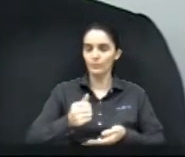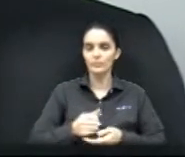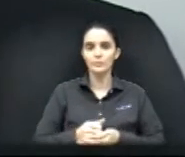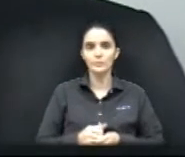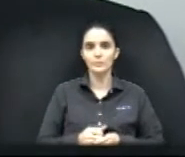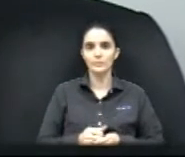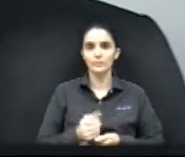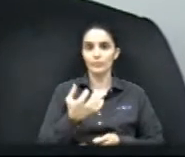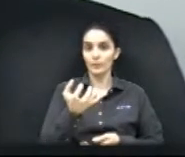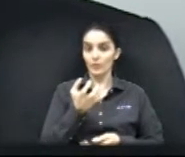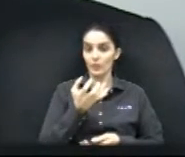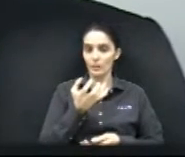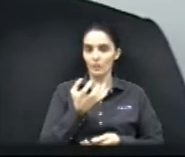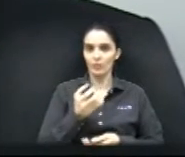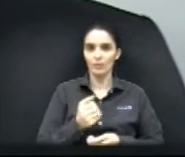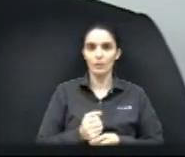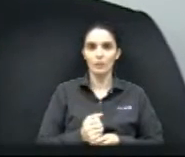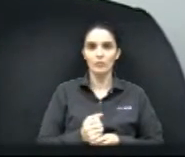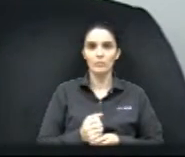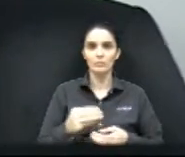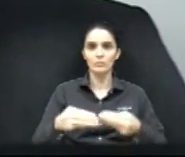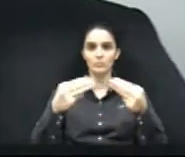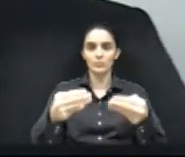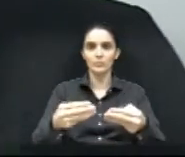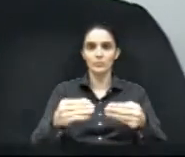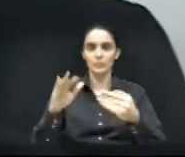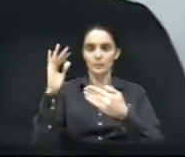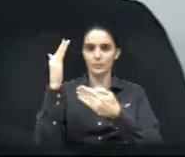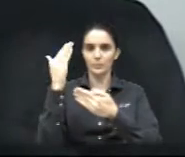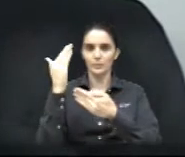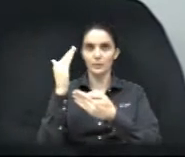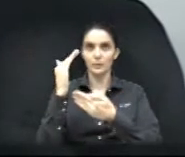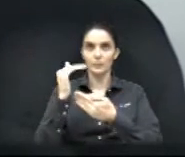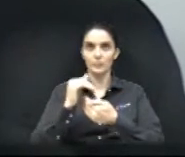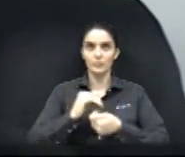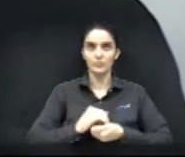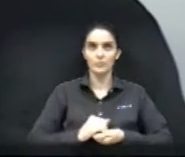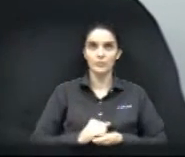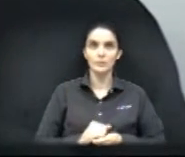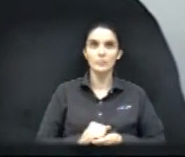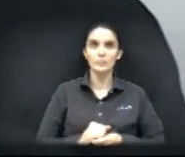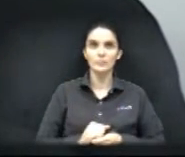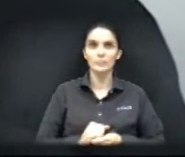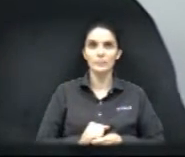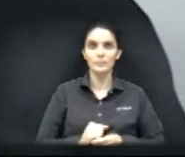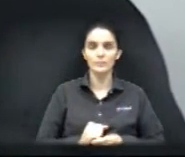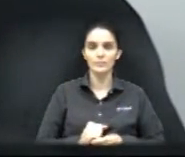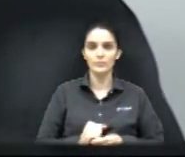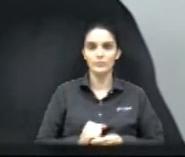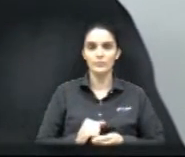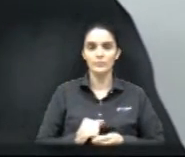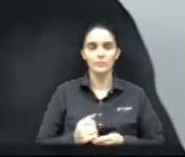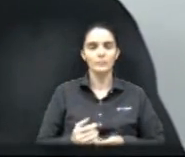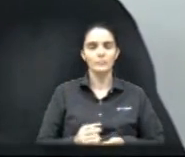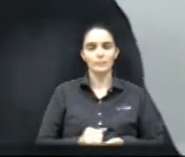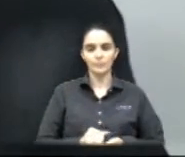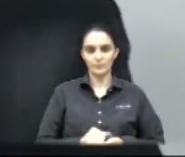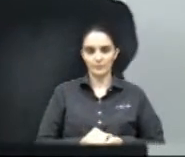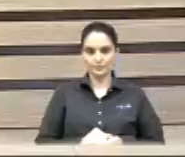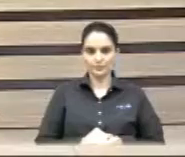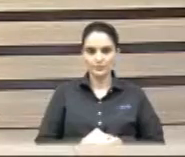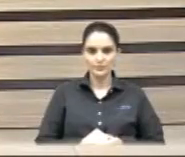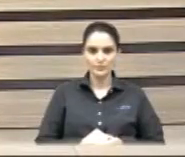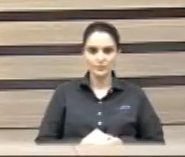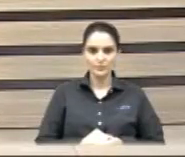espero e conto com o Ministério Público. Meus parabéns ao doutor Bevilacqua e aos promotores dessa cidade. Seria isso, senhor presidente. Primeiro